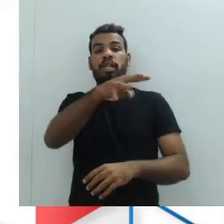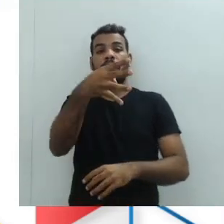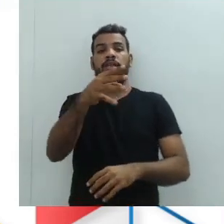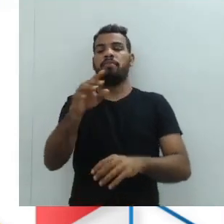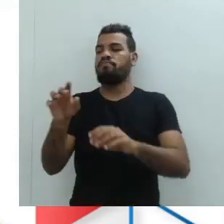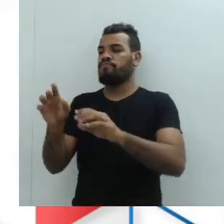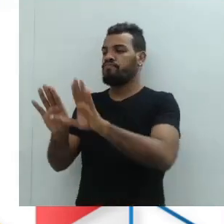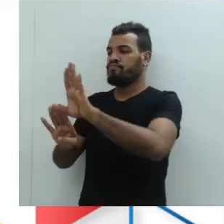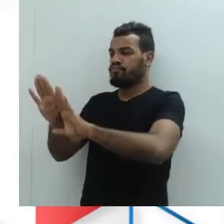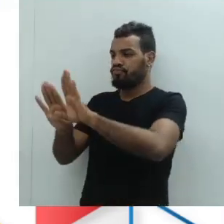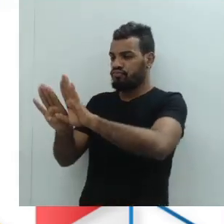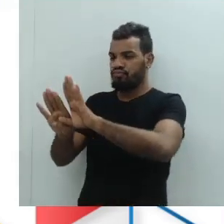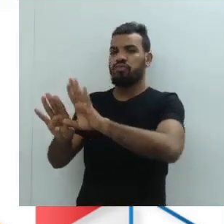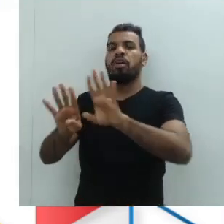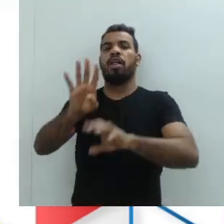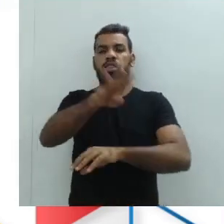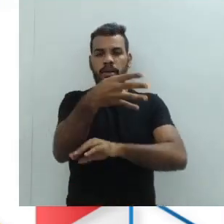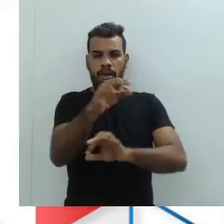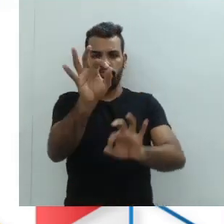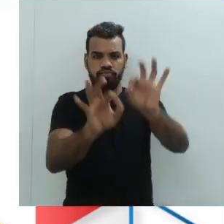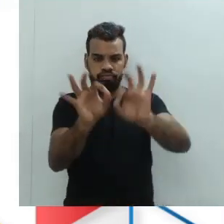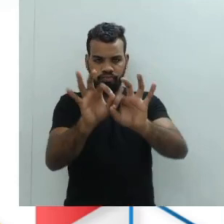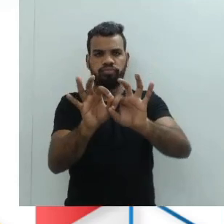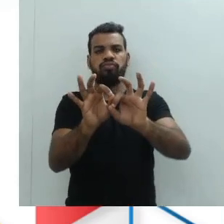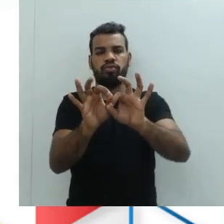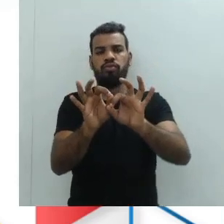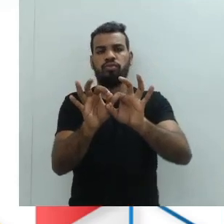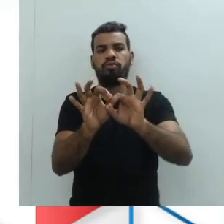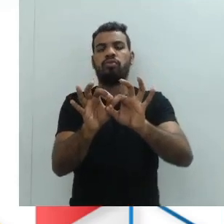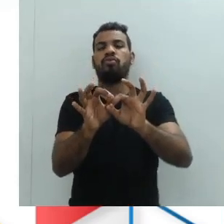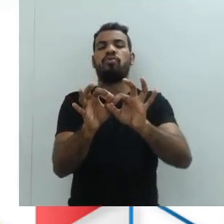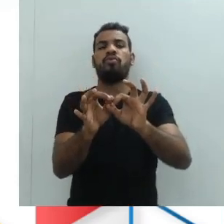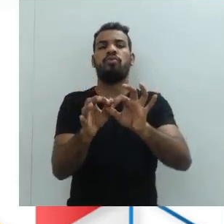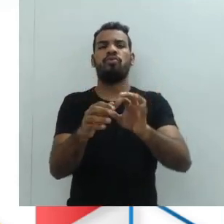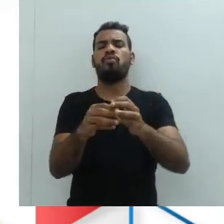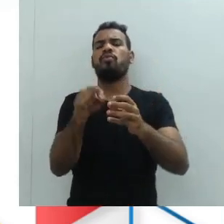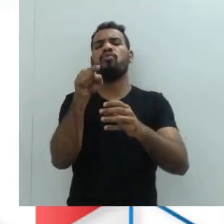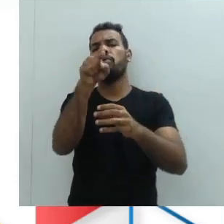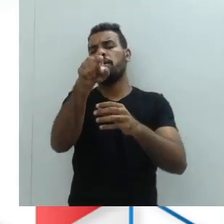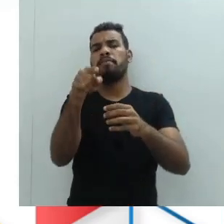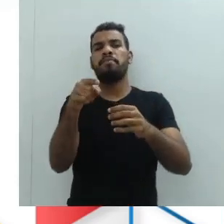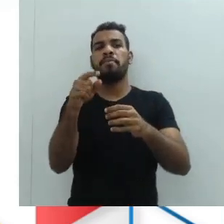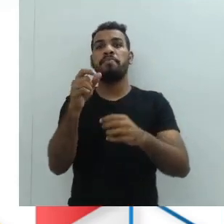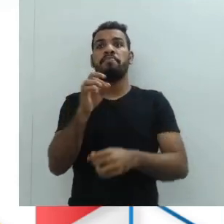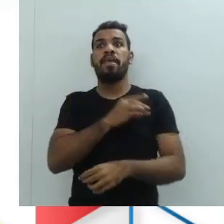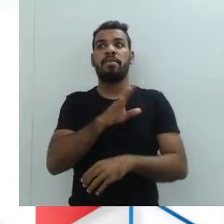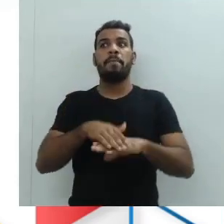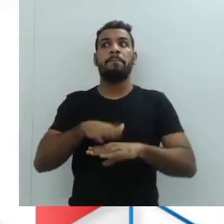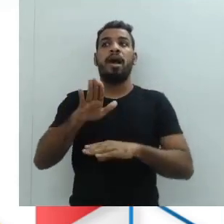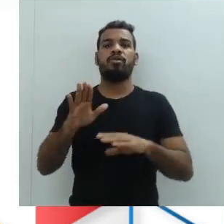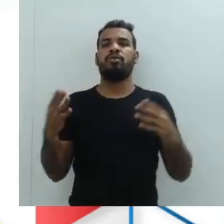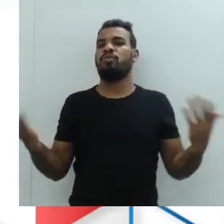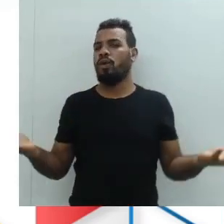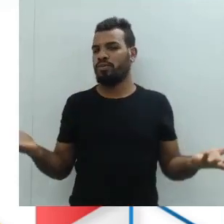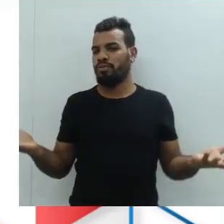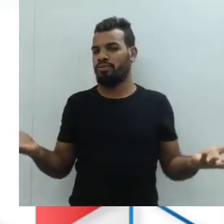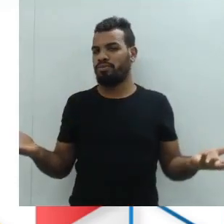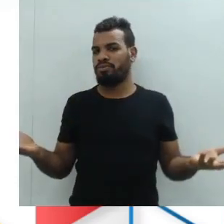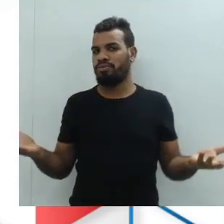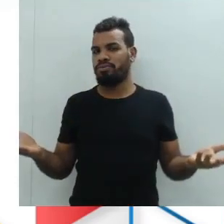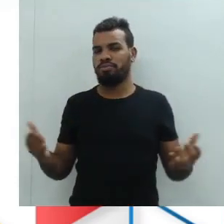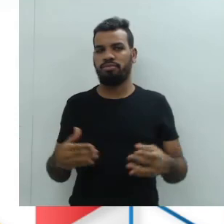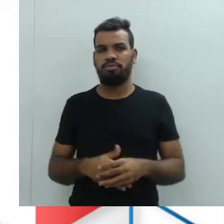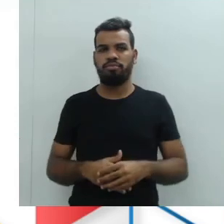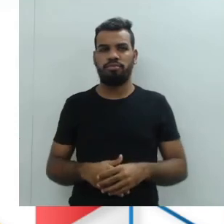construir, outra poderá ser realizada. Do que você tem mais medo? Então aí, ó, você